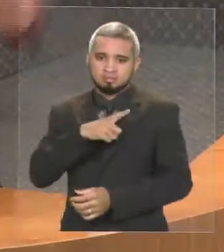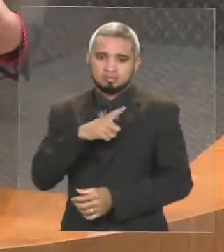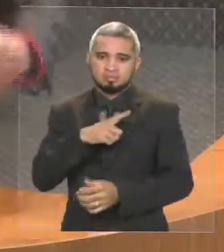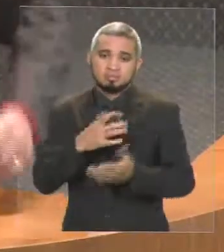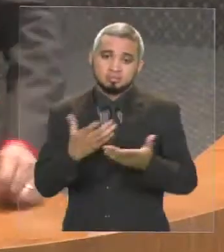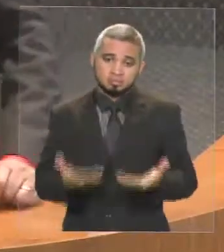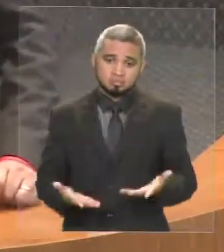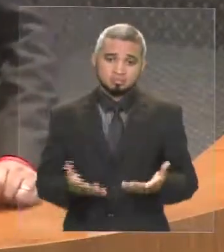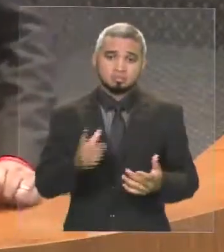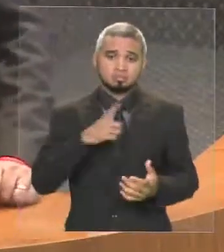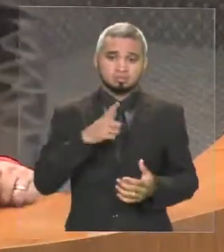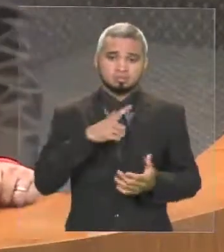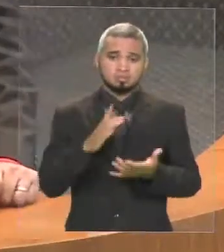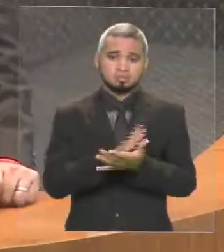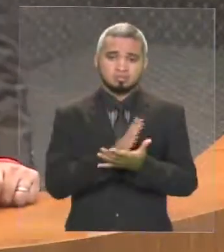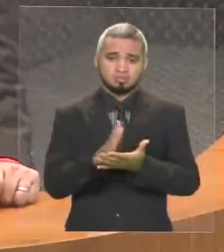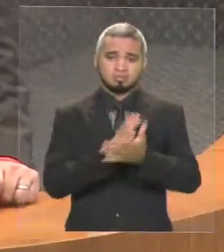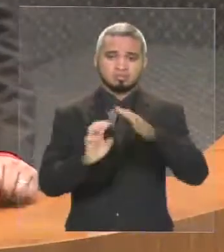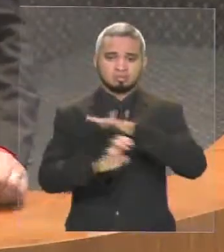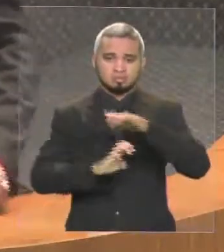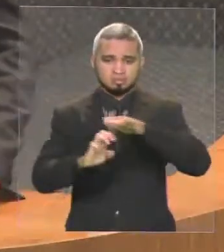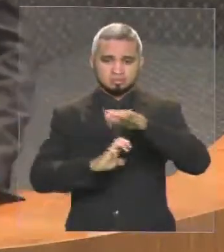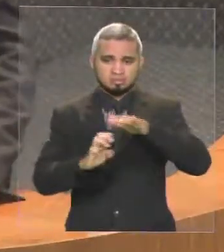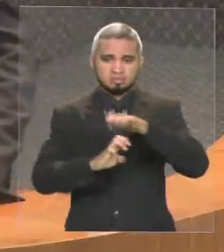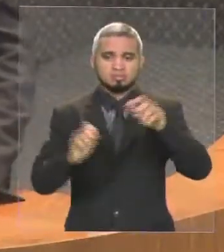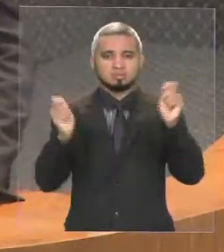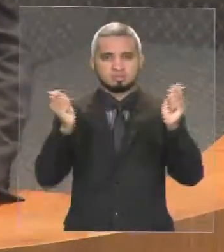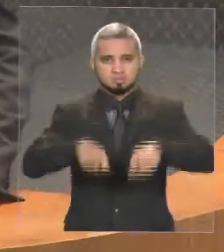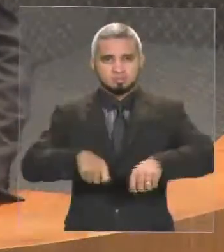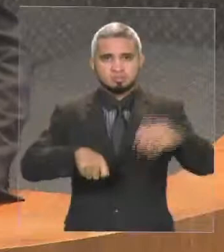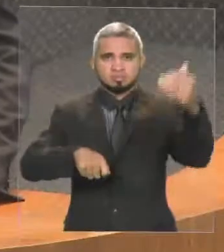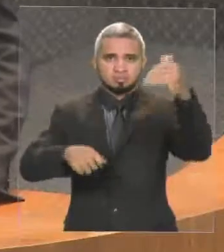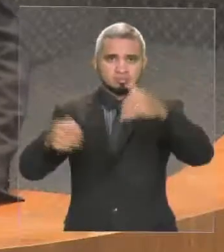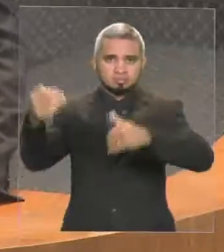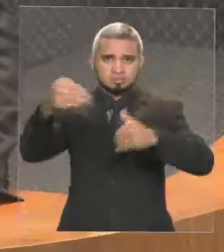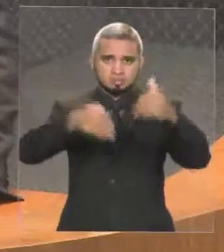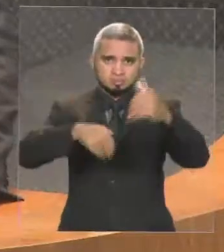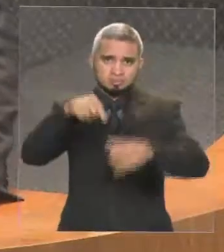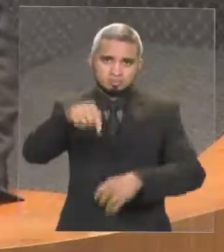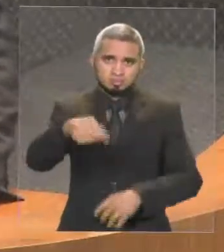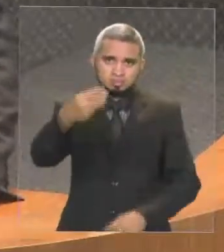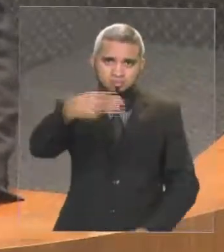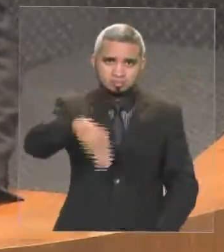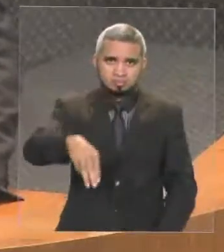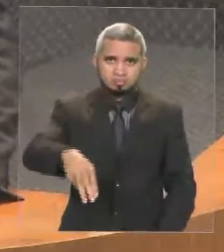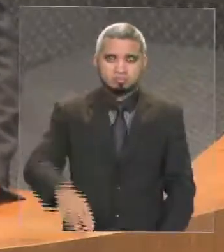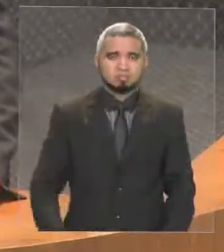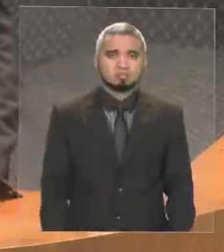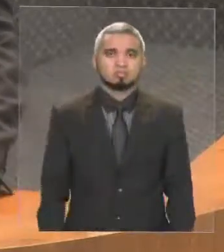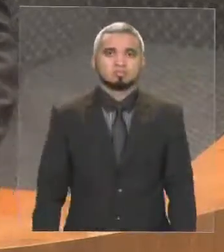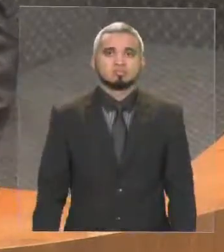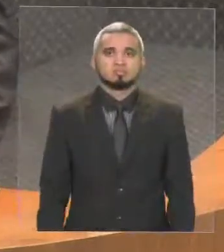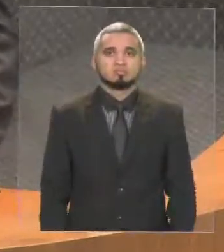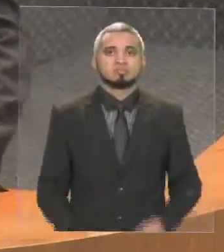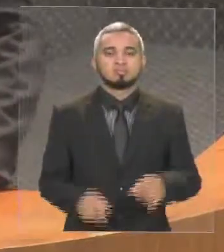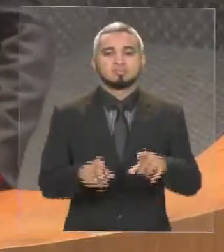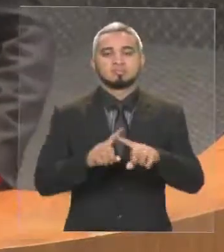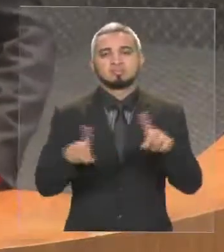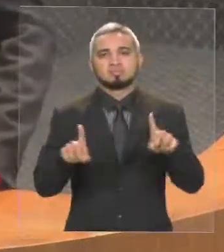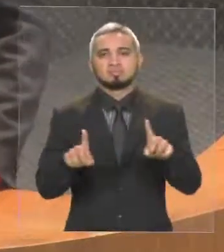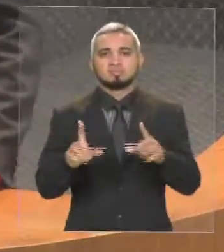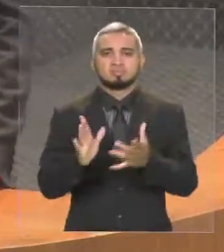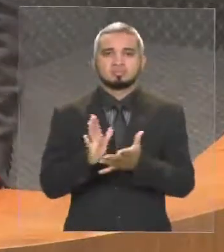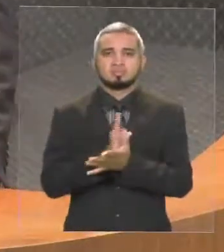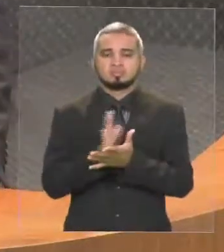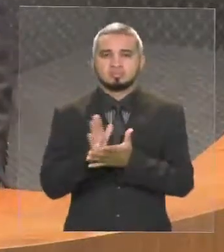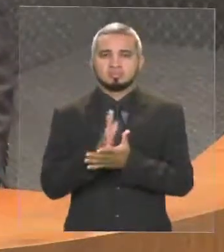que muitas empresas possam vir para o Maranhão. O que há por trás de muitas falas